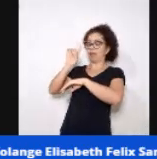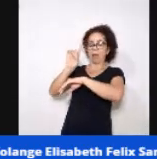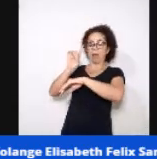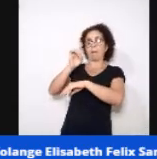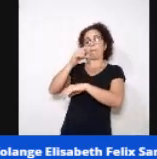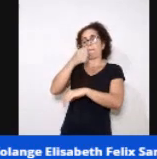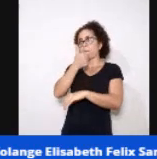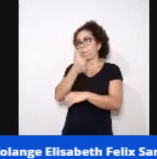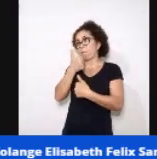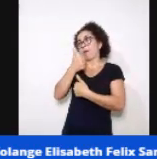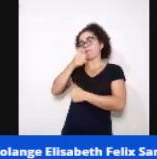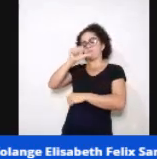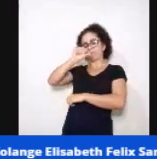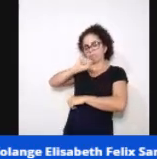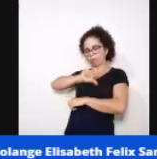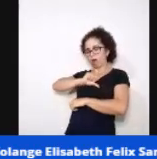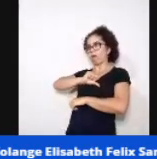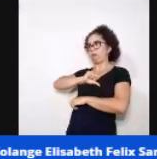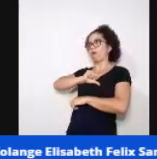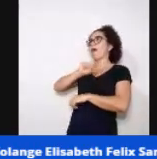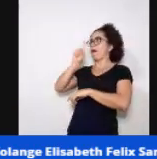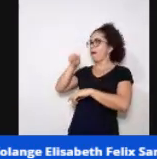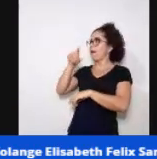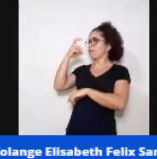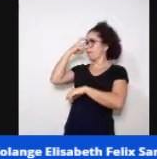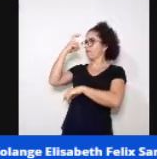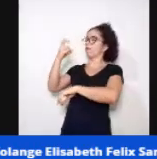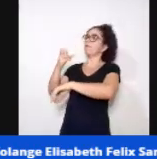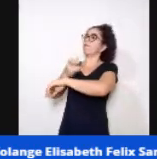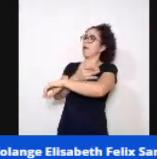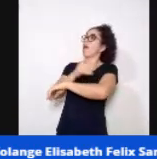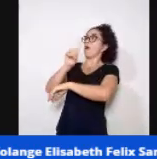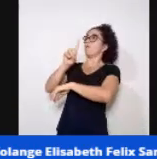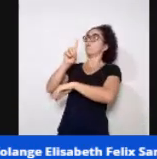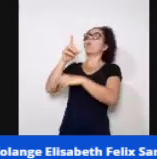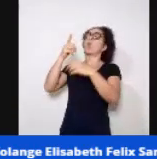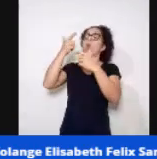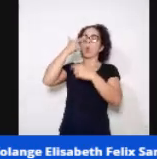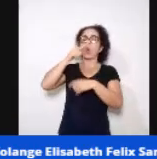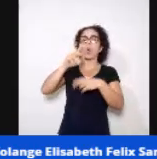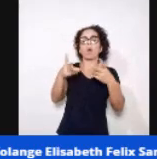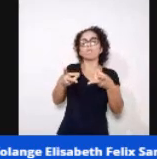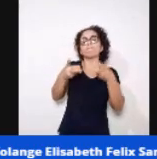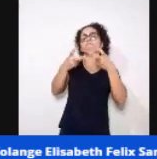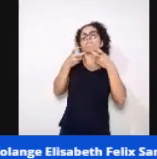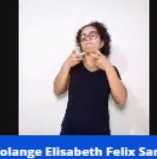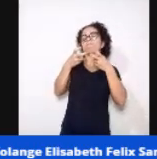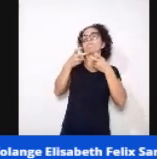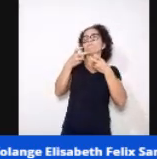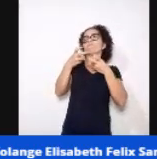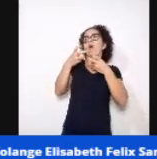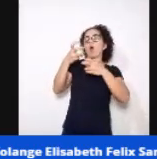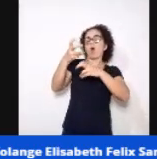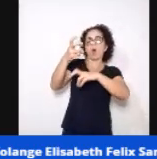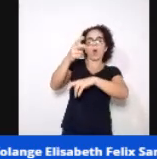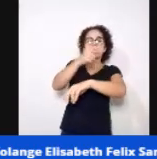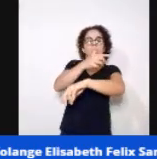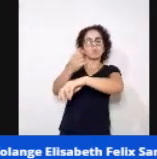emocional. É você dar ouvidos para aquilo que você está sentindo e não